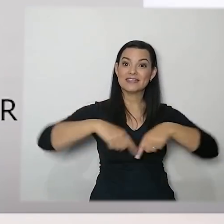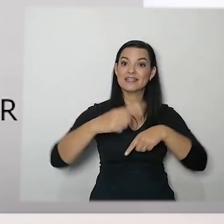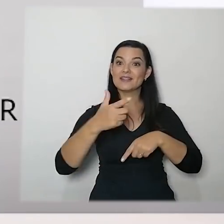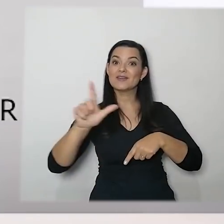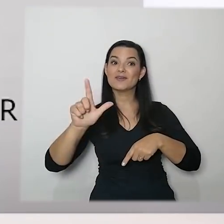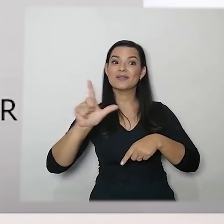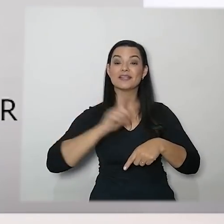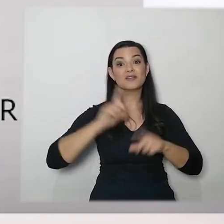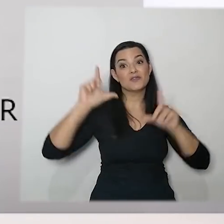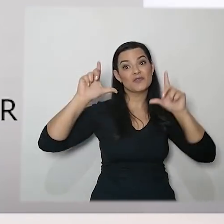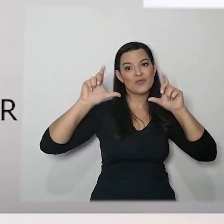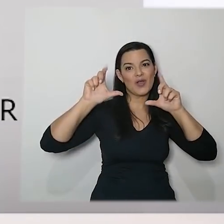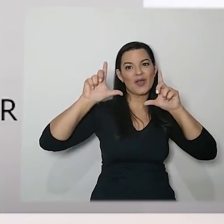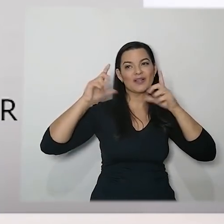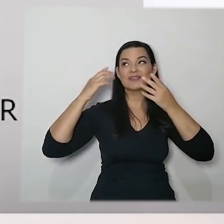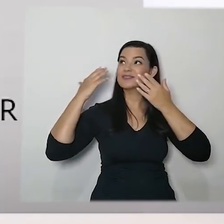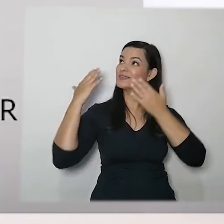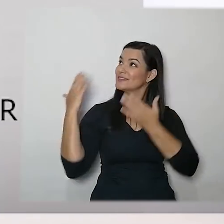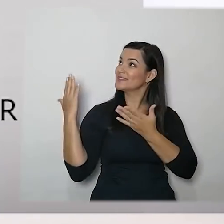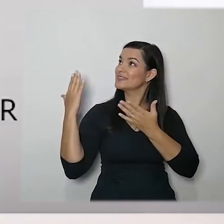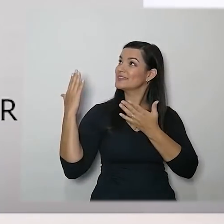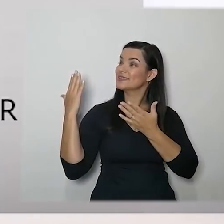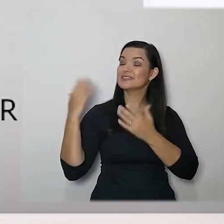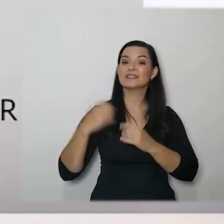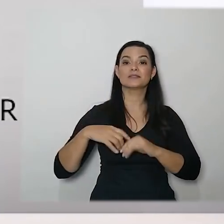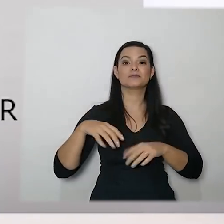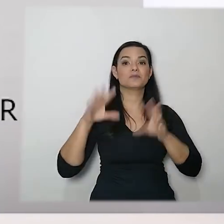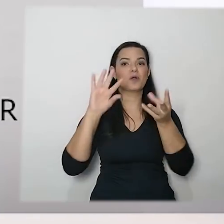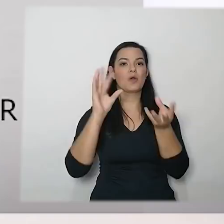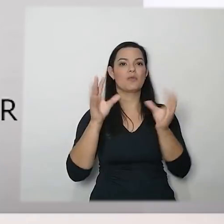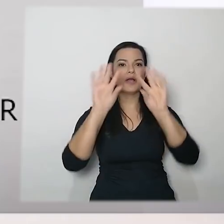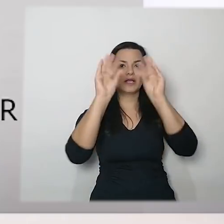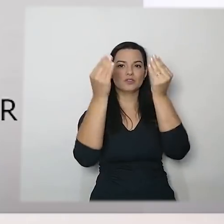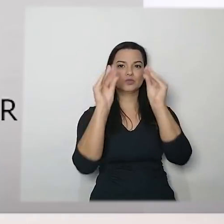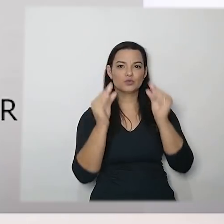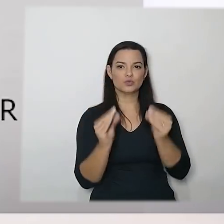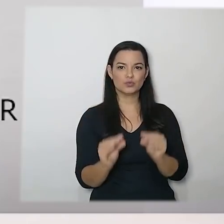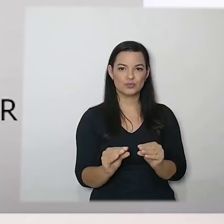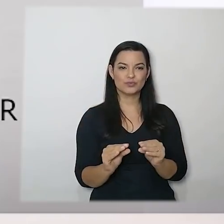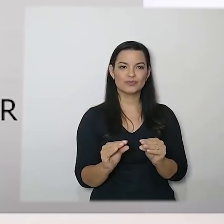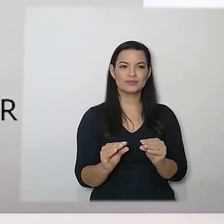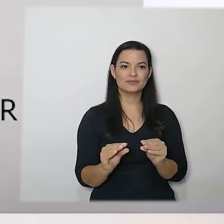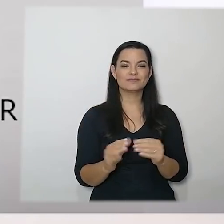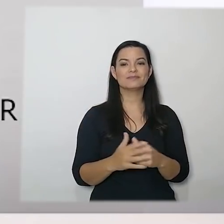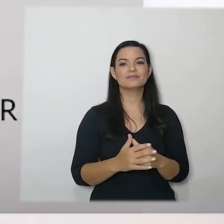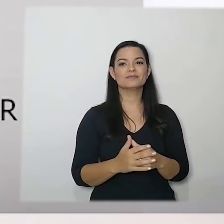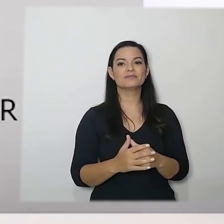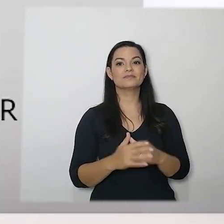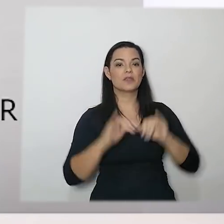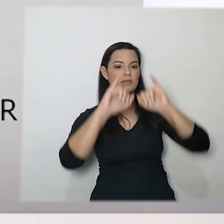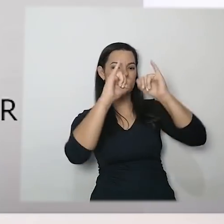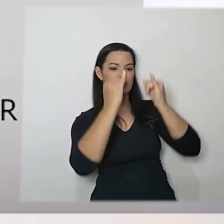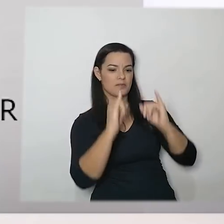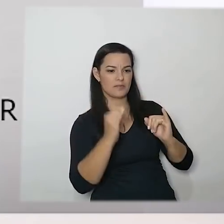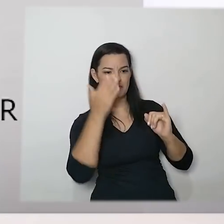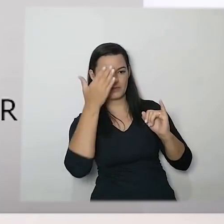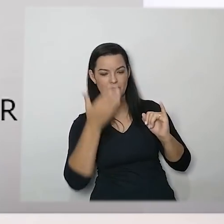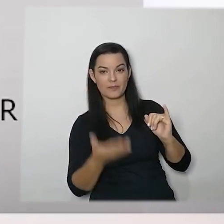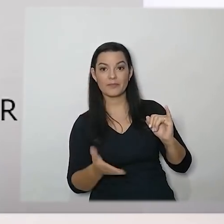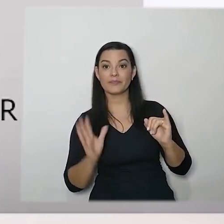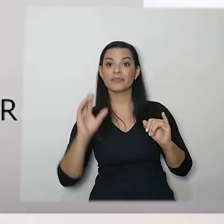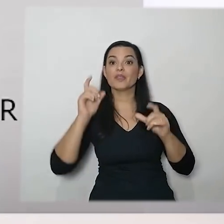uma fotografia de uma escultura. Aqui, essa escultura que está num